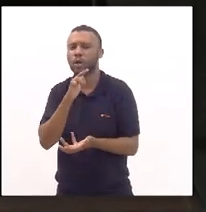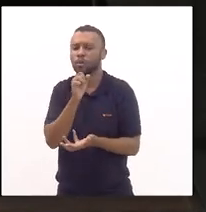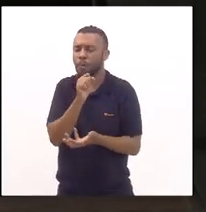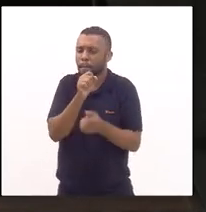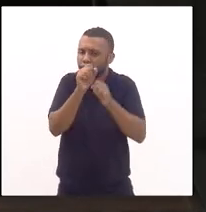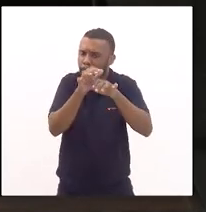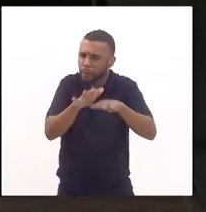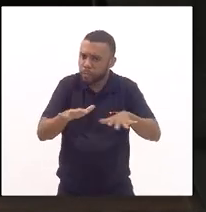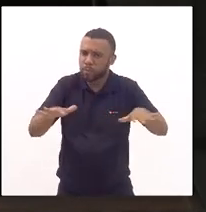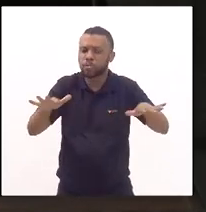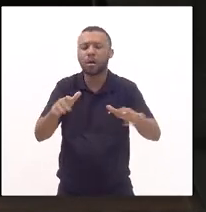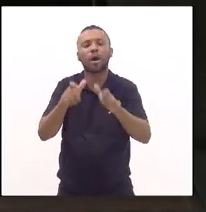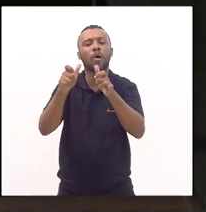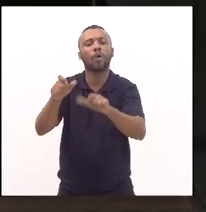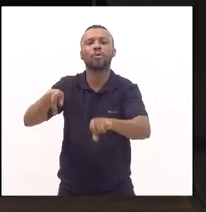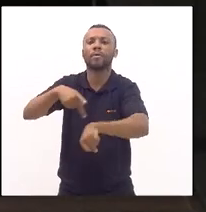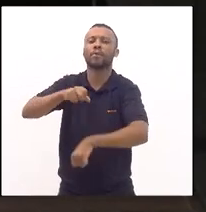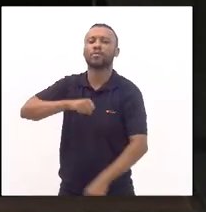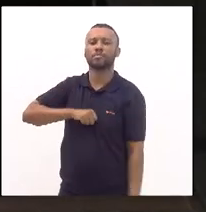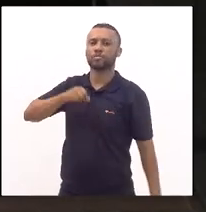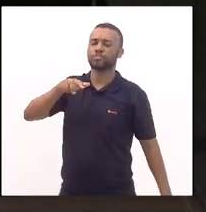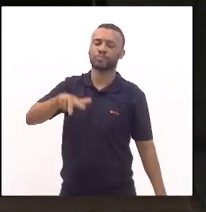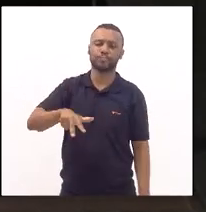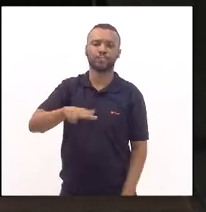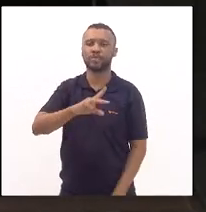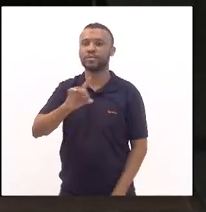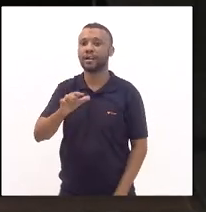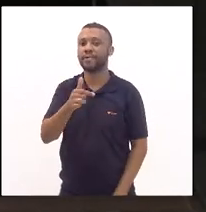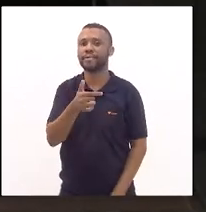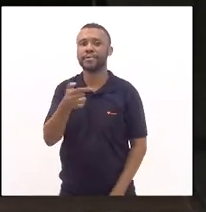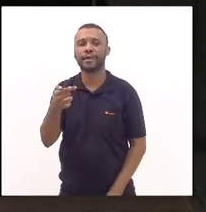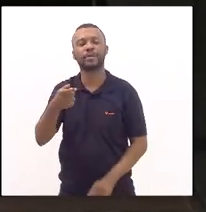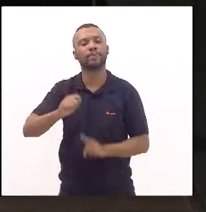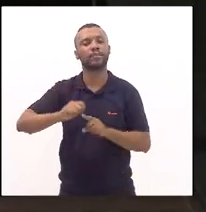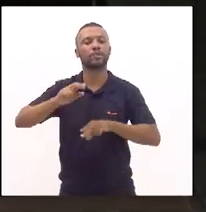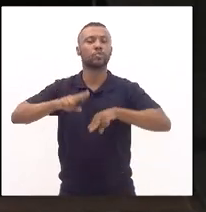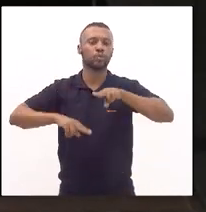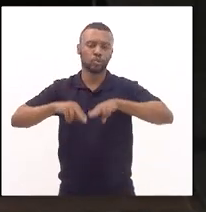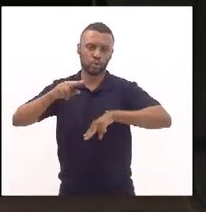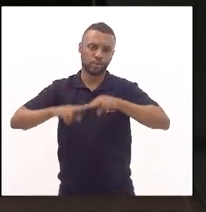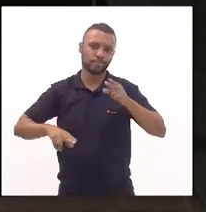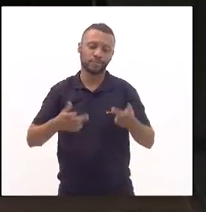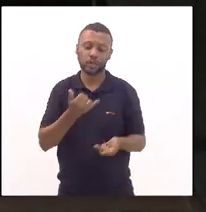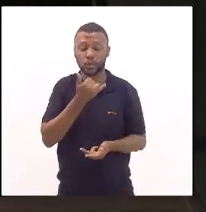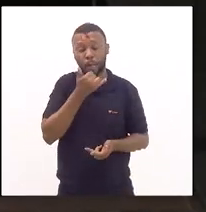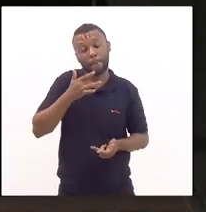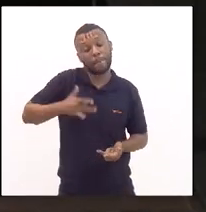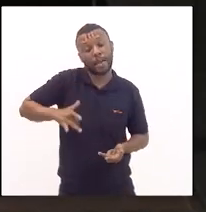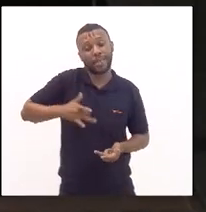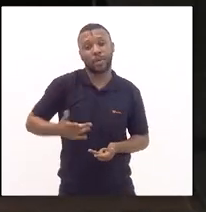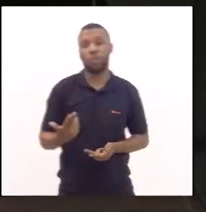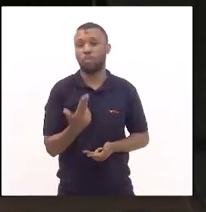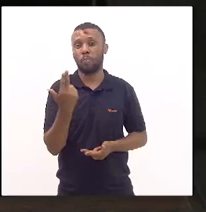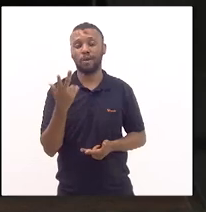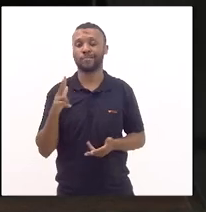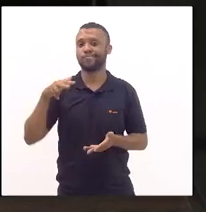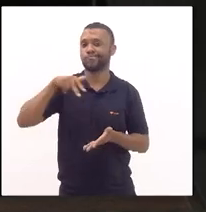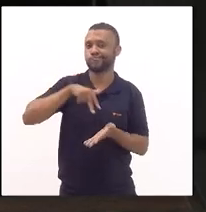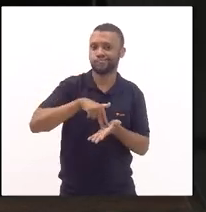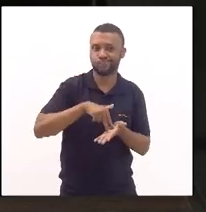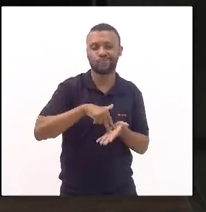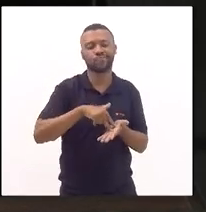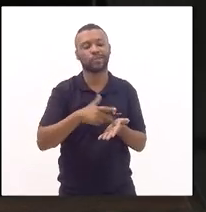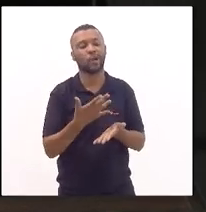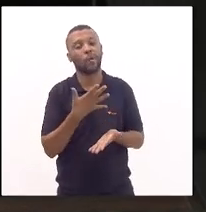em Portugal, vai ser iniciada no dia 27 de junho, não é? Pena que eu não vou poder comparecer,